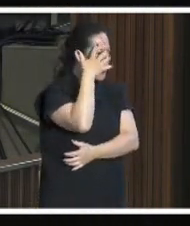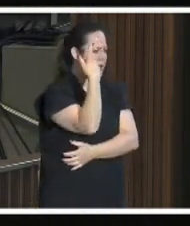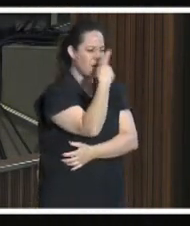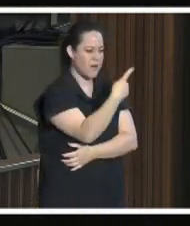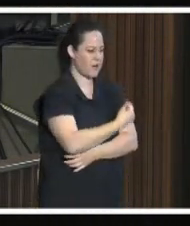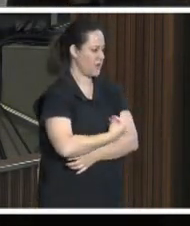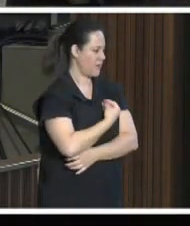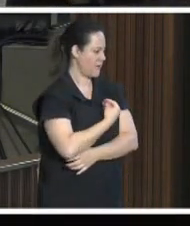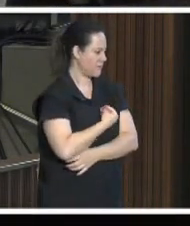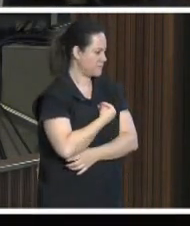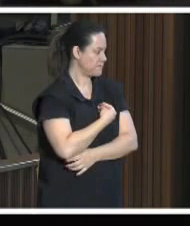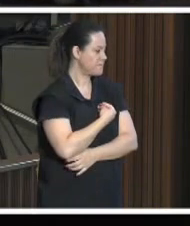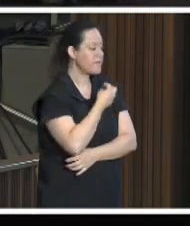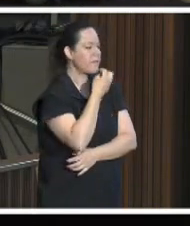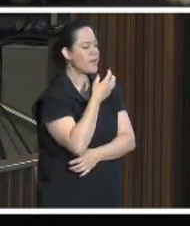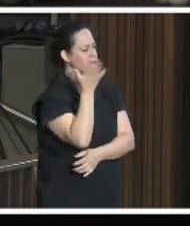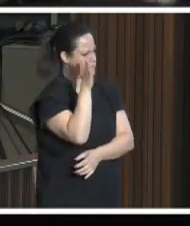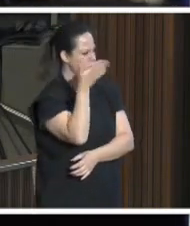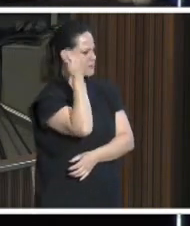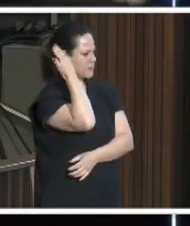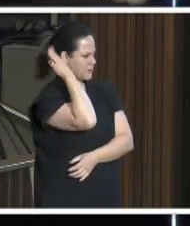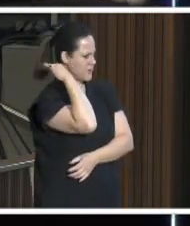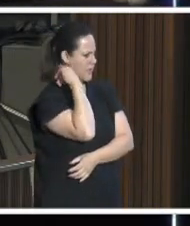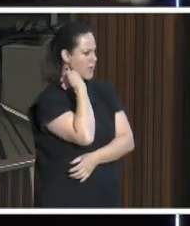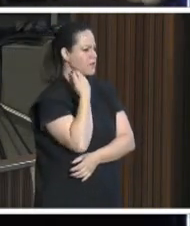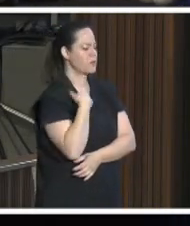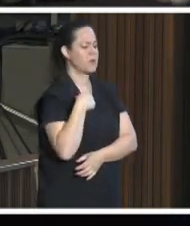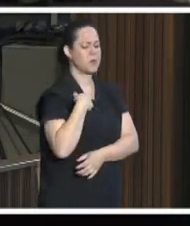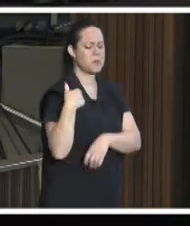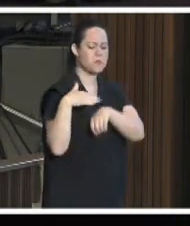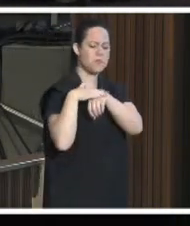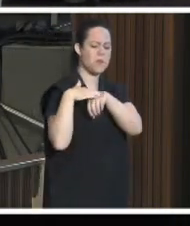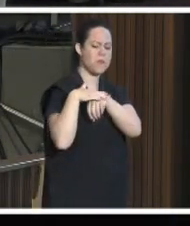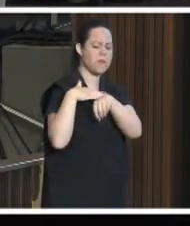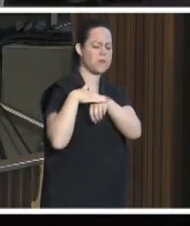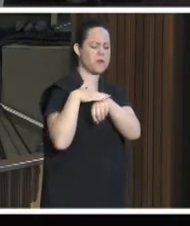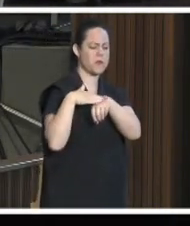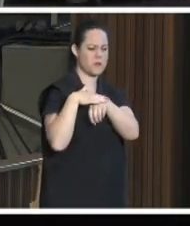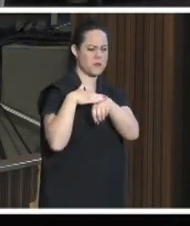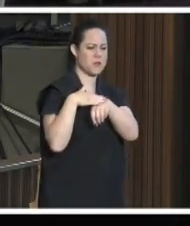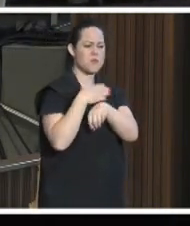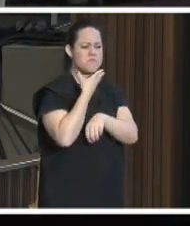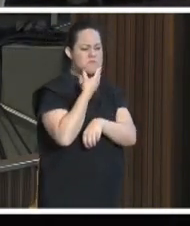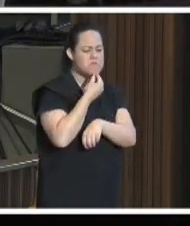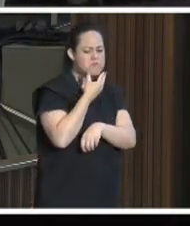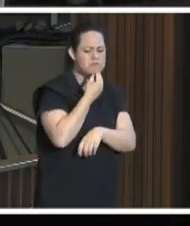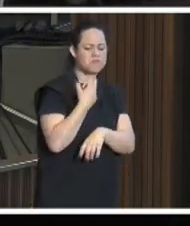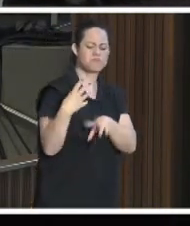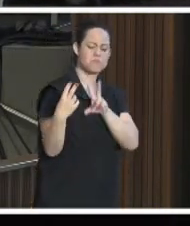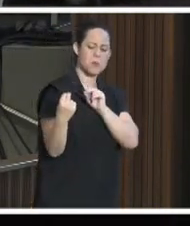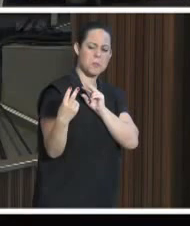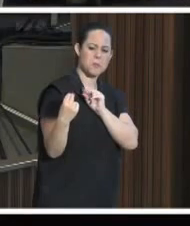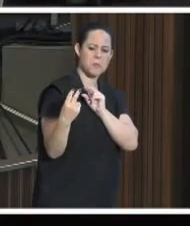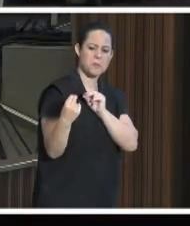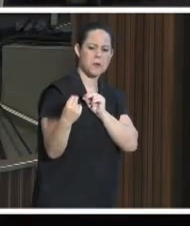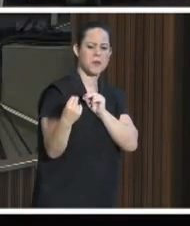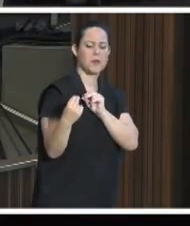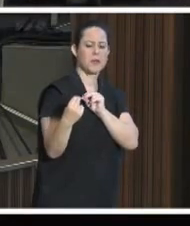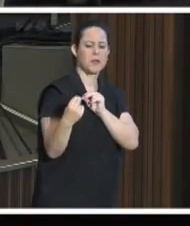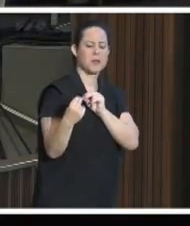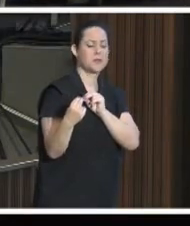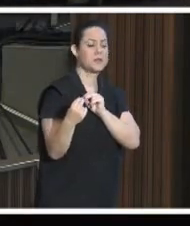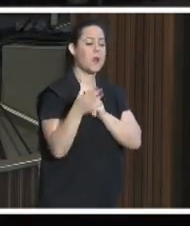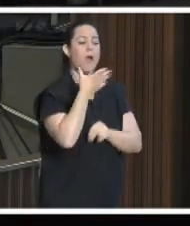vida. Alguns anos atrás eu estava conversando com um senhor, e esse senhor estava